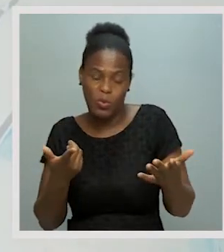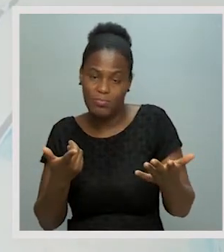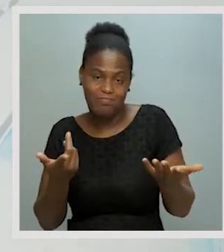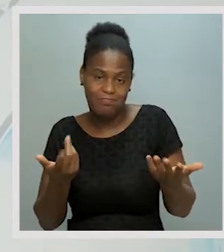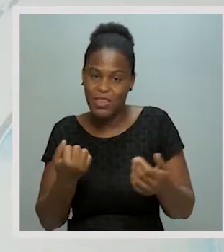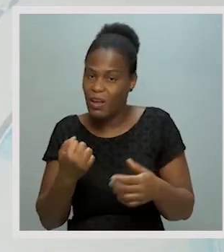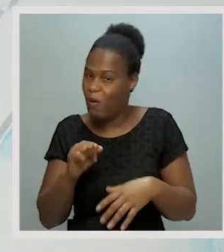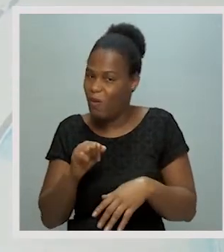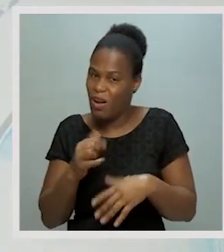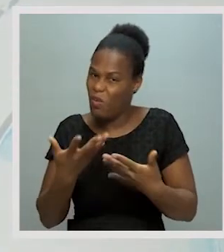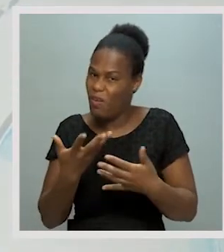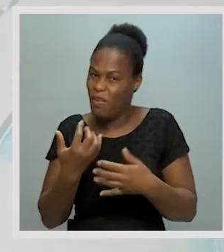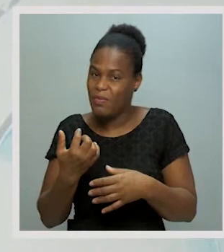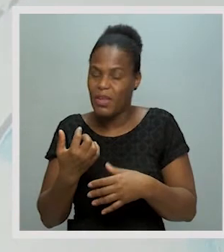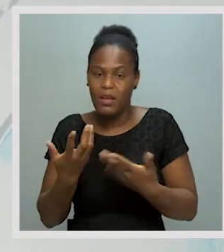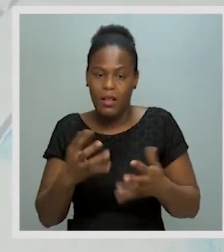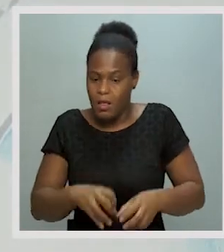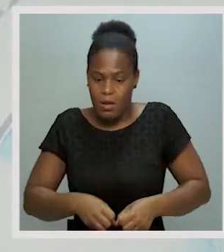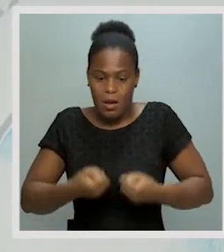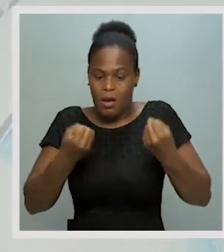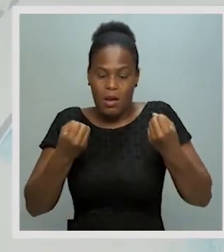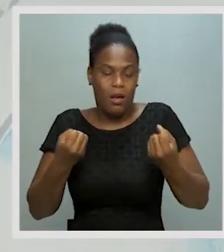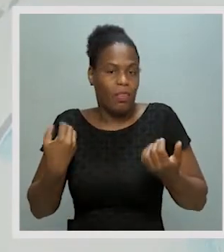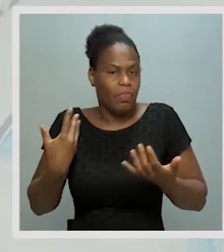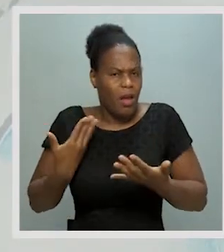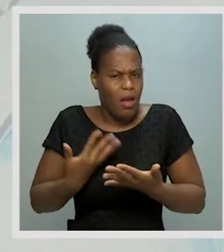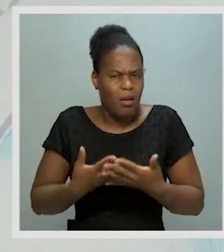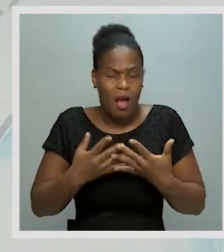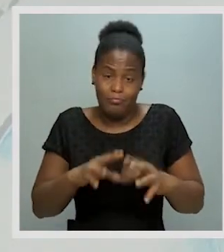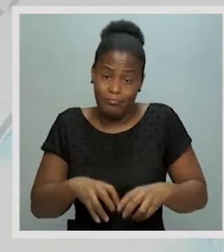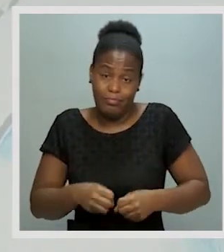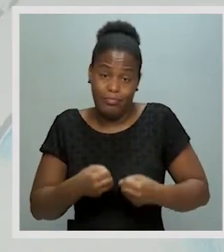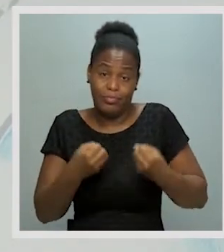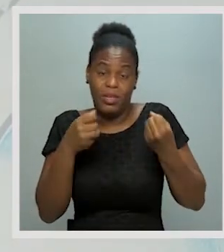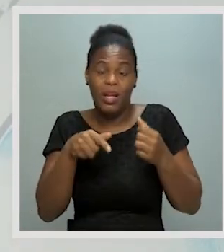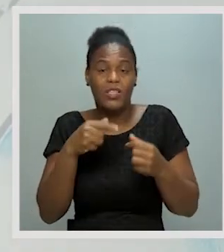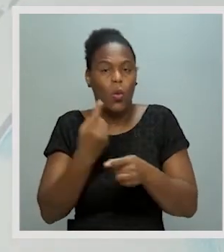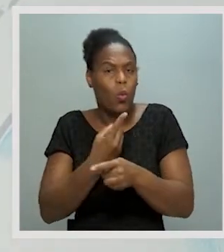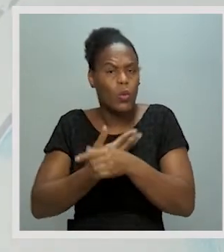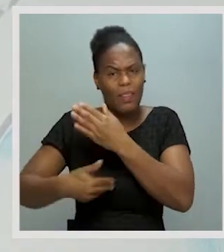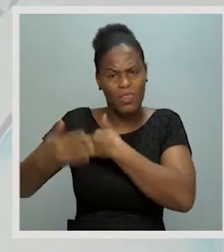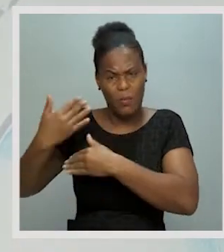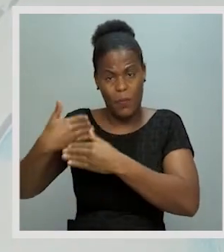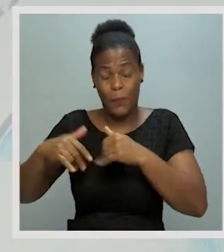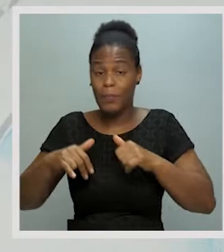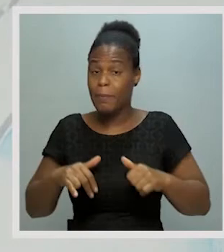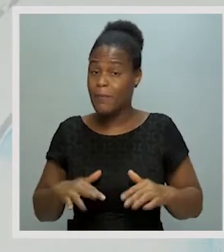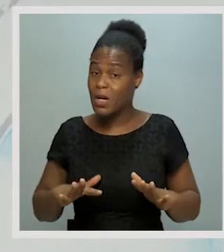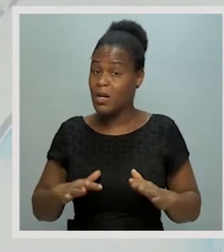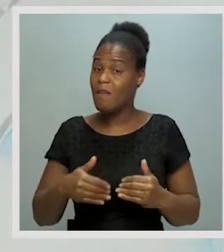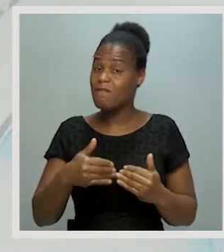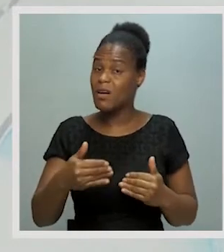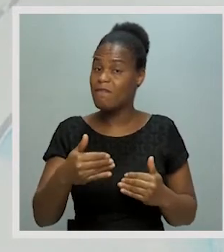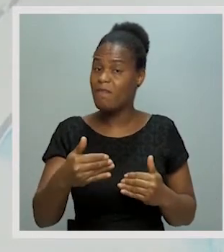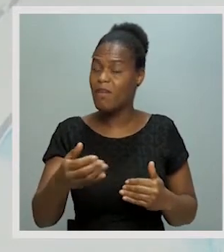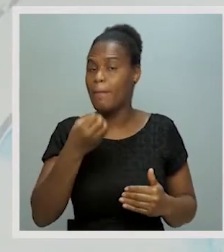muito feito ou resgatado, têm vindo a resgatar-se essas tradições, só que